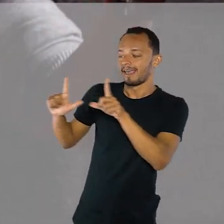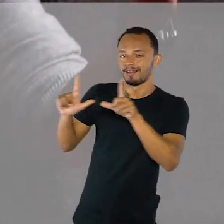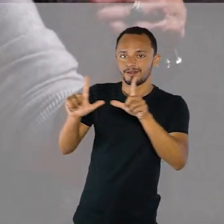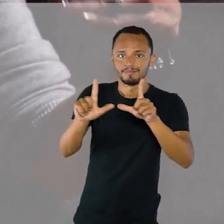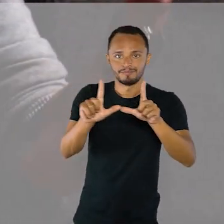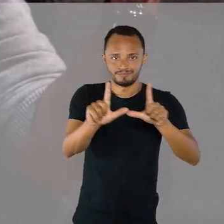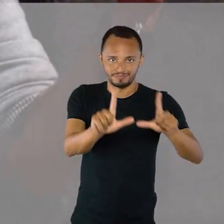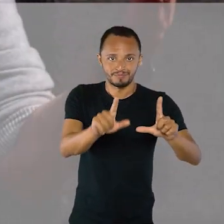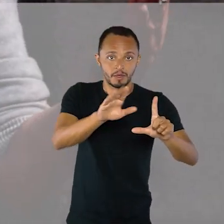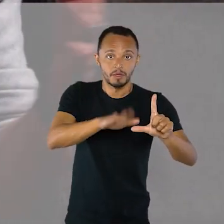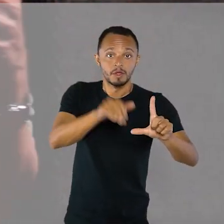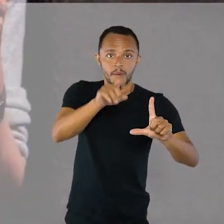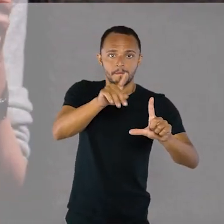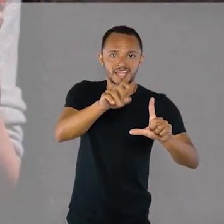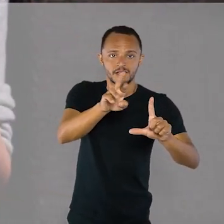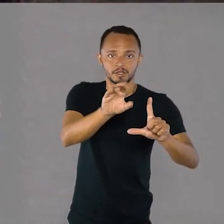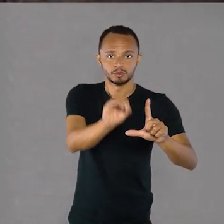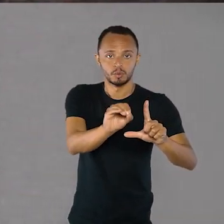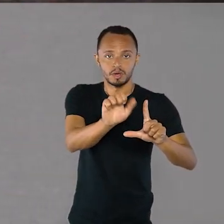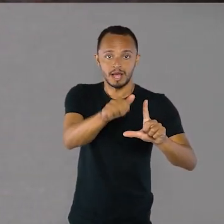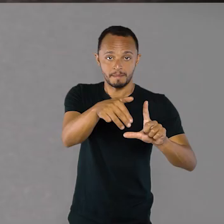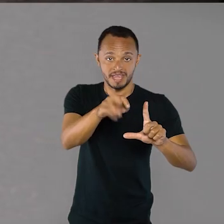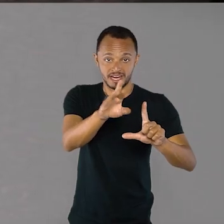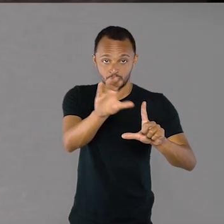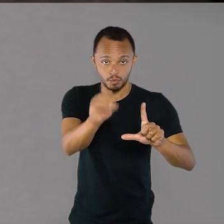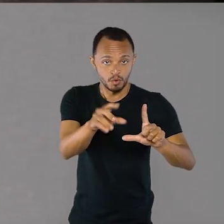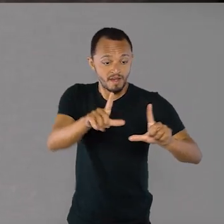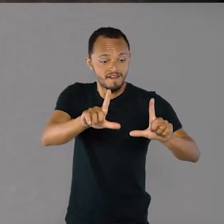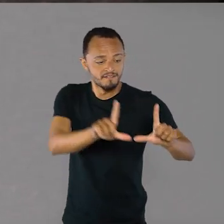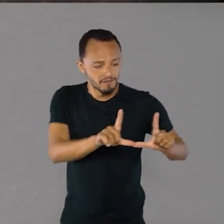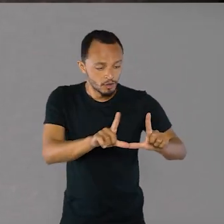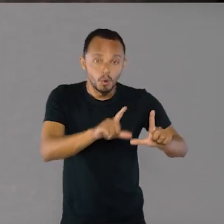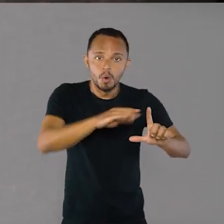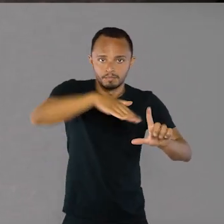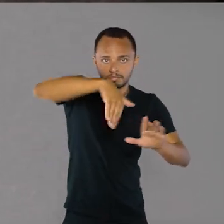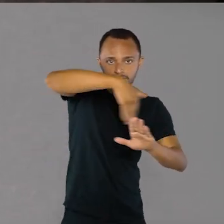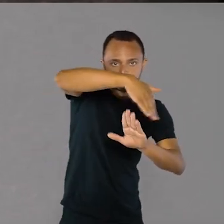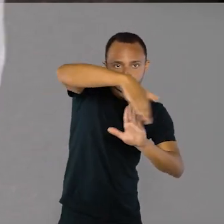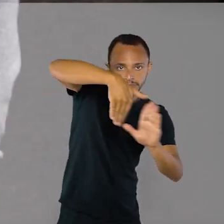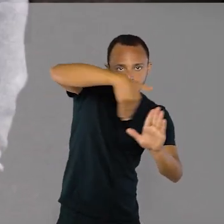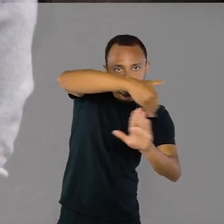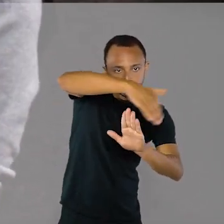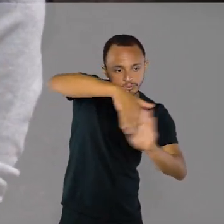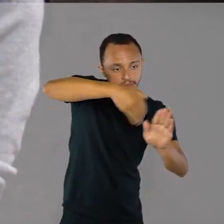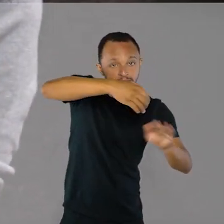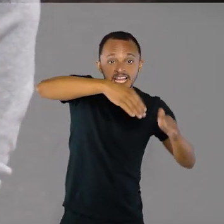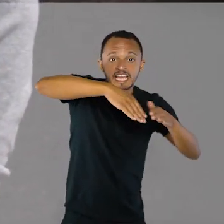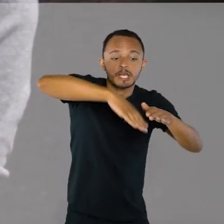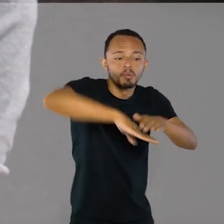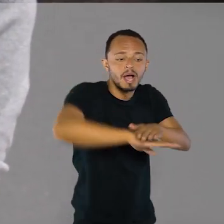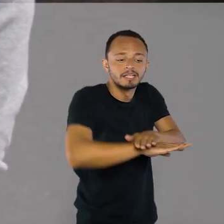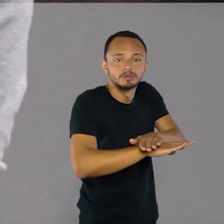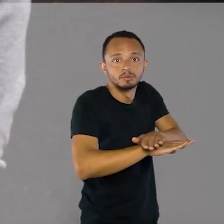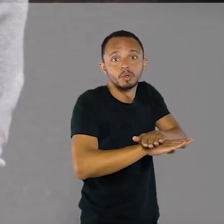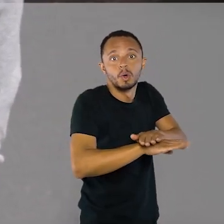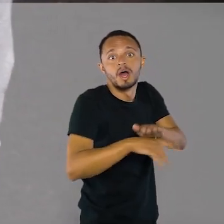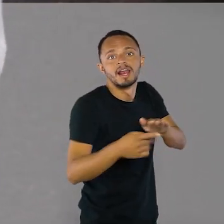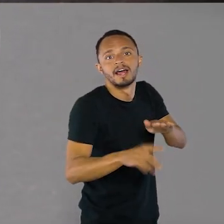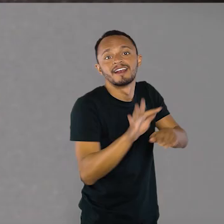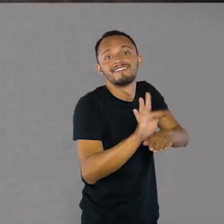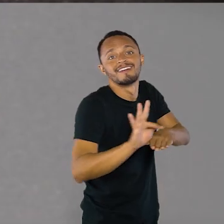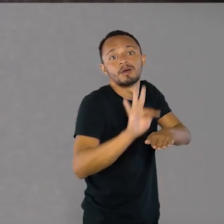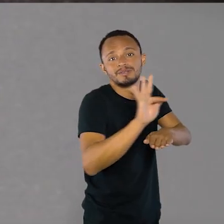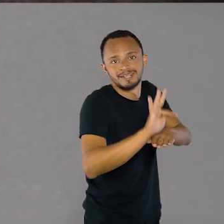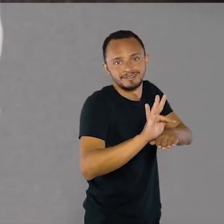enrolada no porão da Faculdade de Direito do Largo de São Francisco e só circulou assim, em